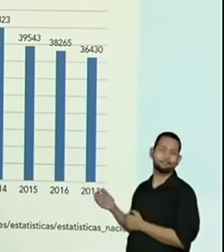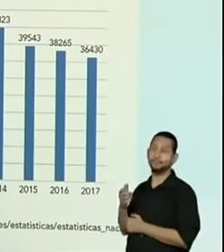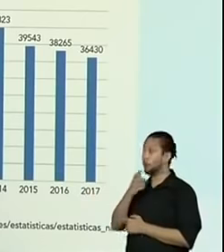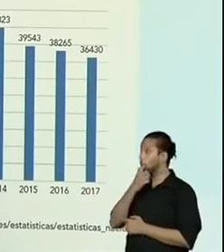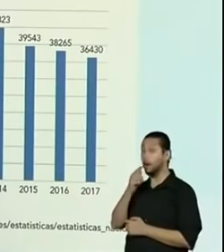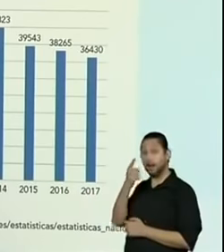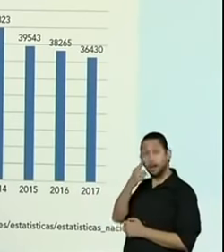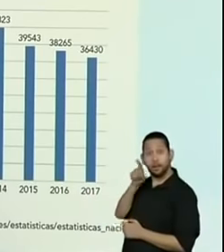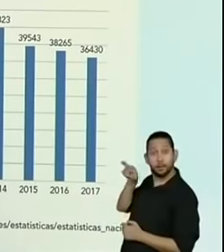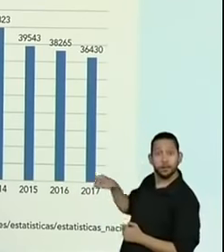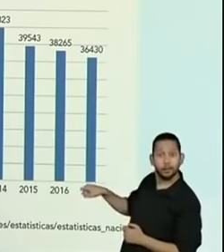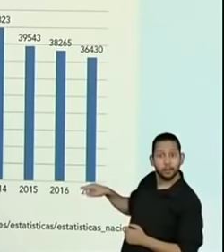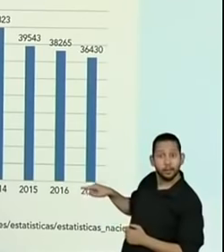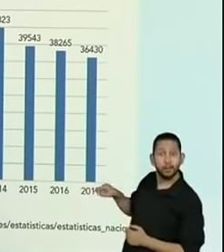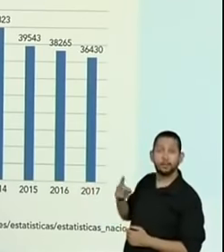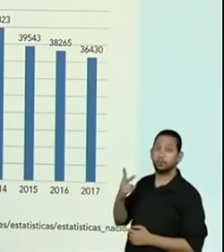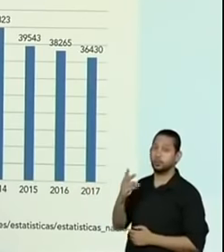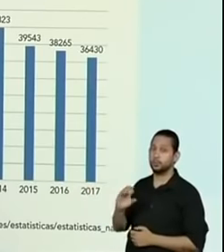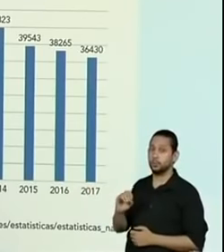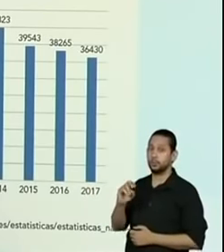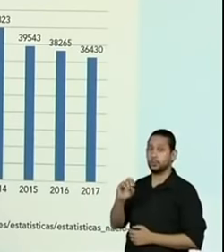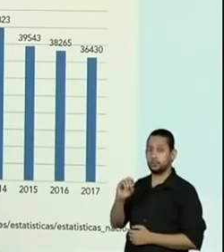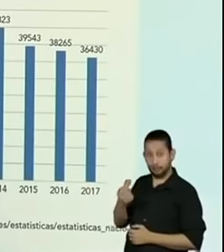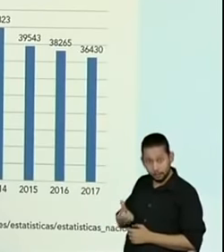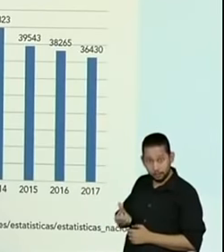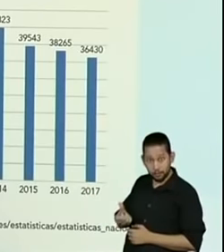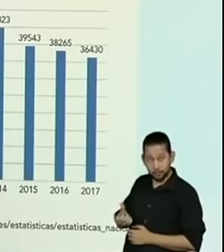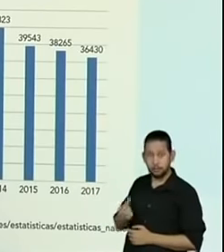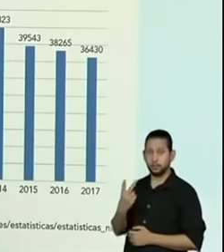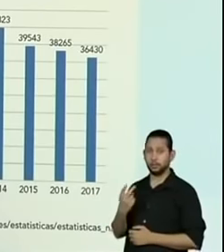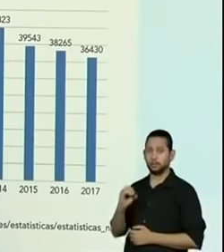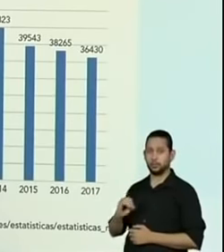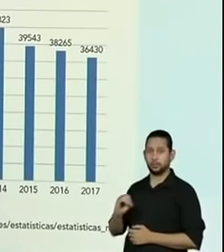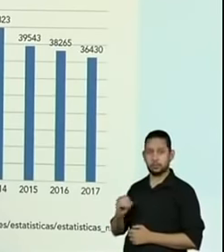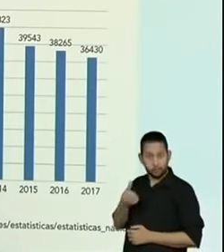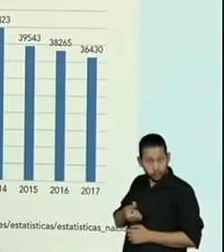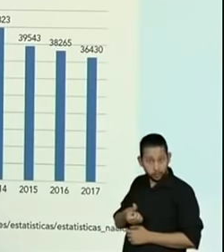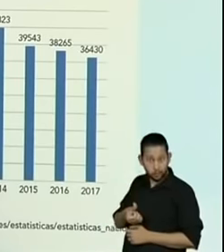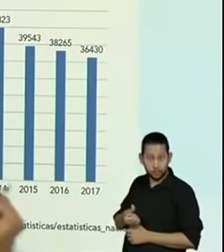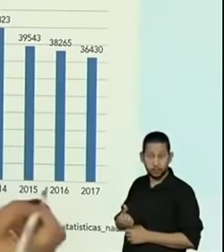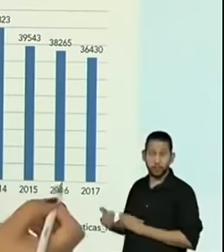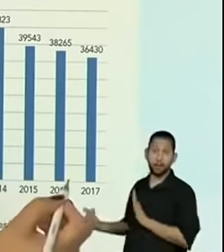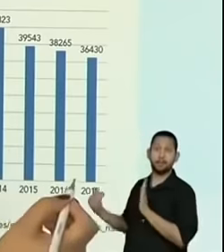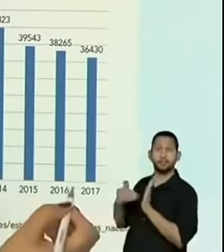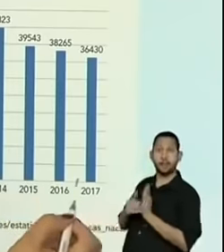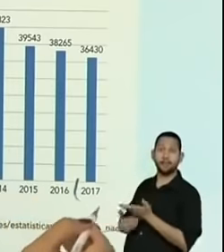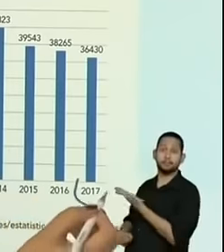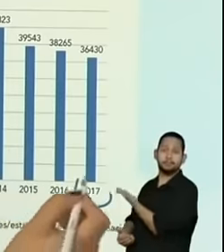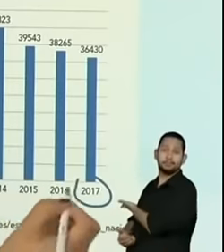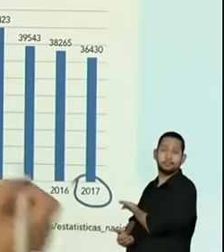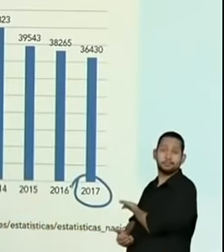gráfico diz que aqui, ó, foi de 2006 a pesquisa até